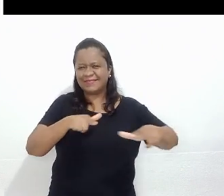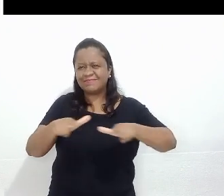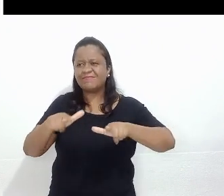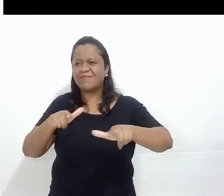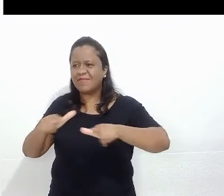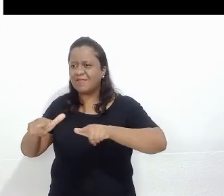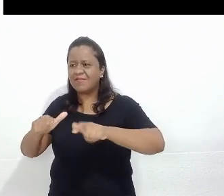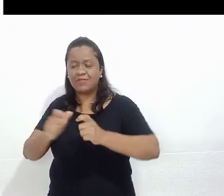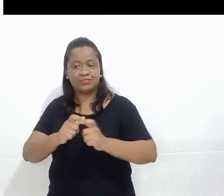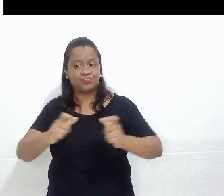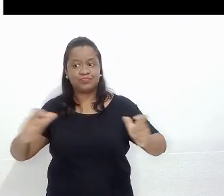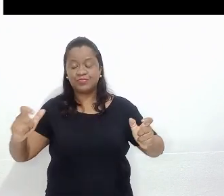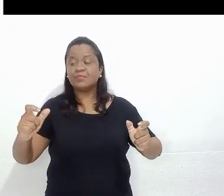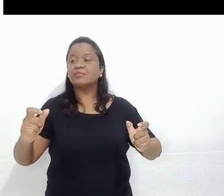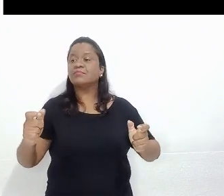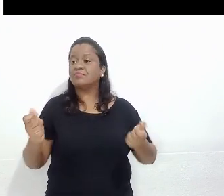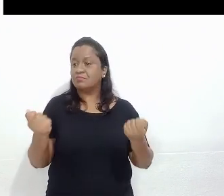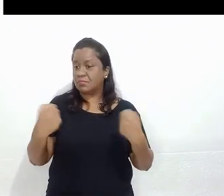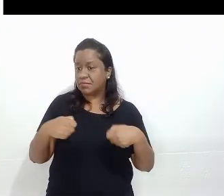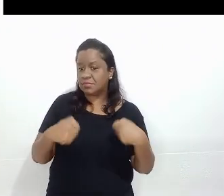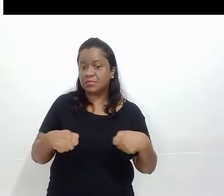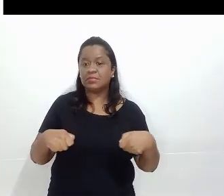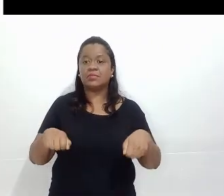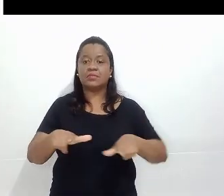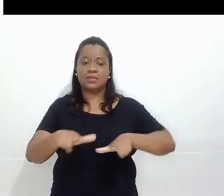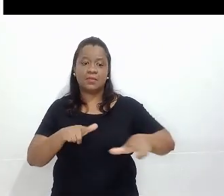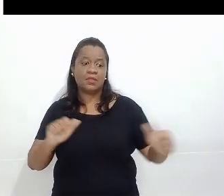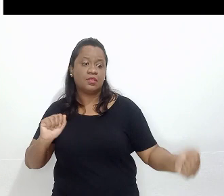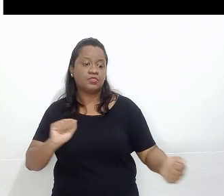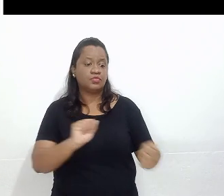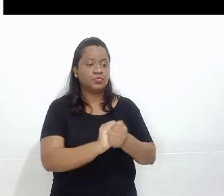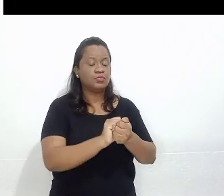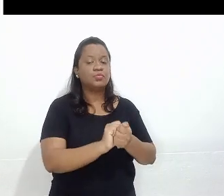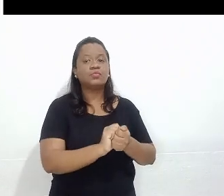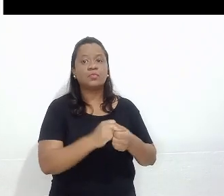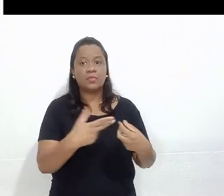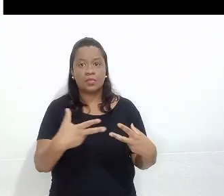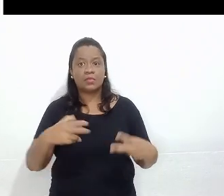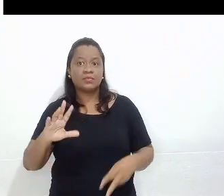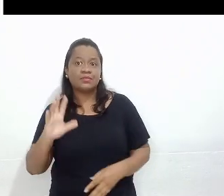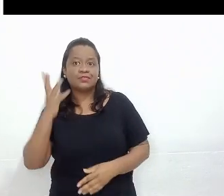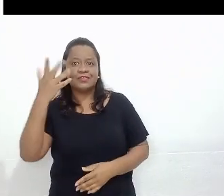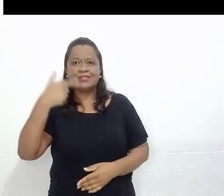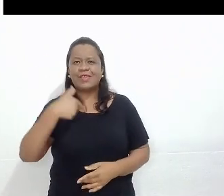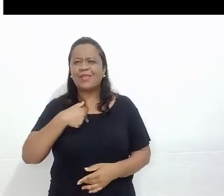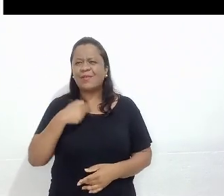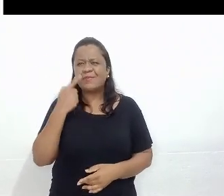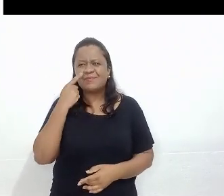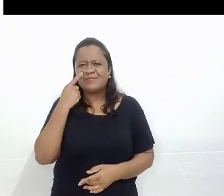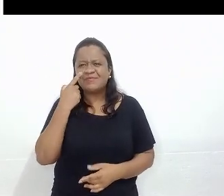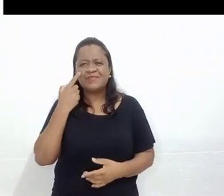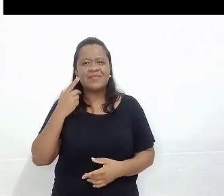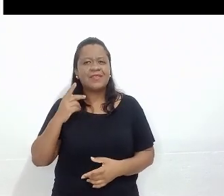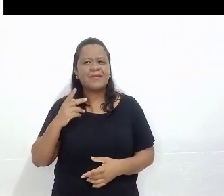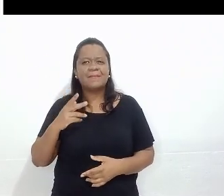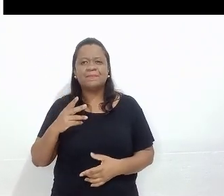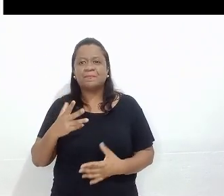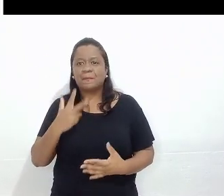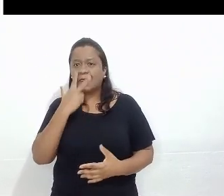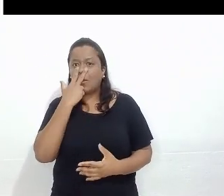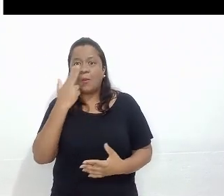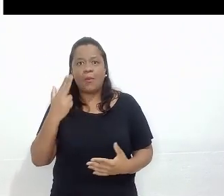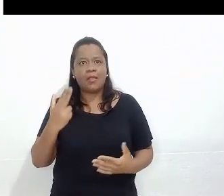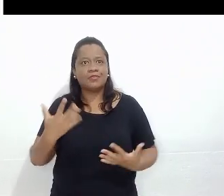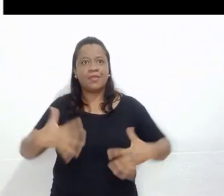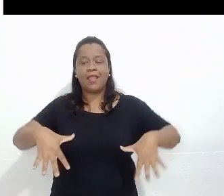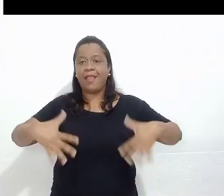tem que trabalhar ali, entendeu? Junto, para que a coisa aconteça. É uma das coisas que eu acho fantástica atualmente no cinema, é